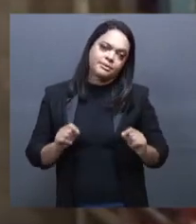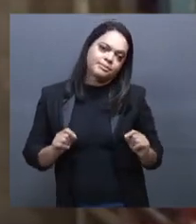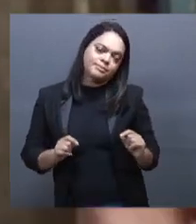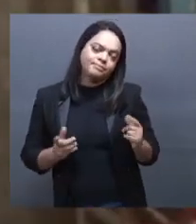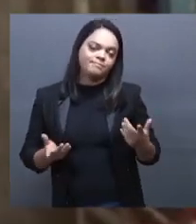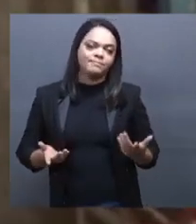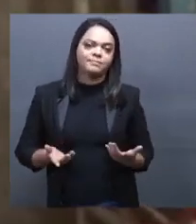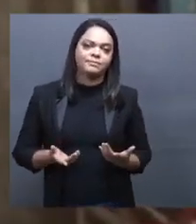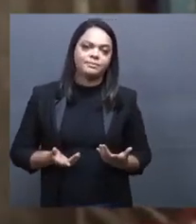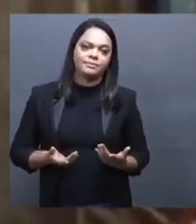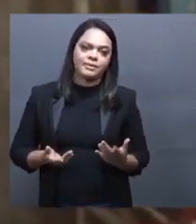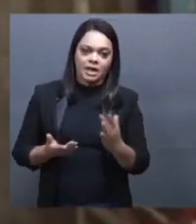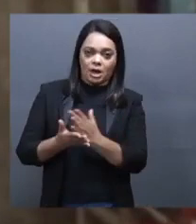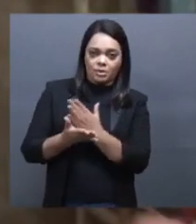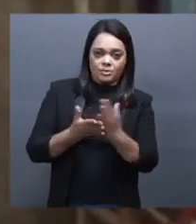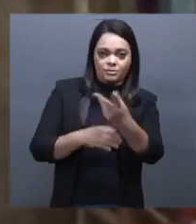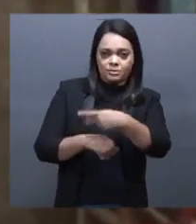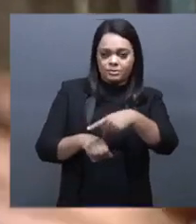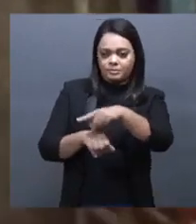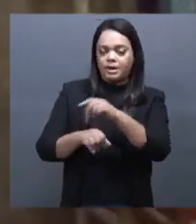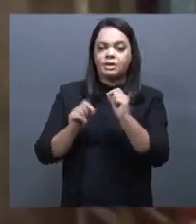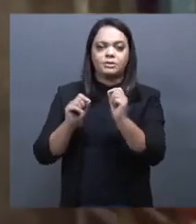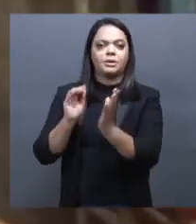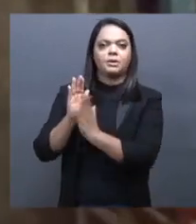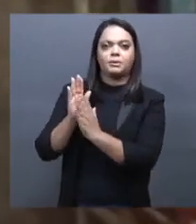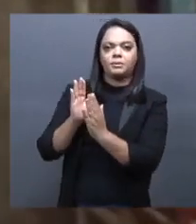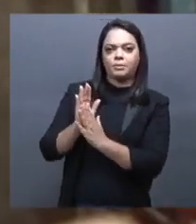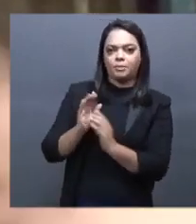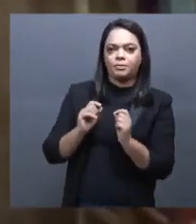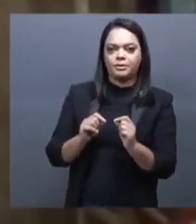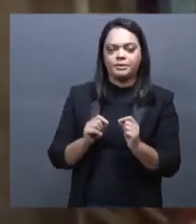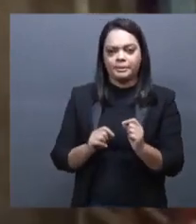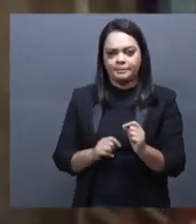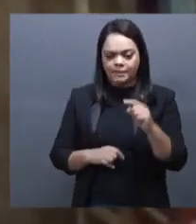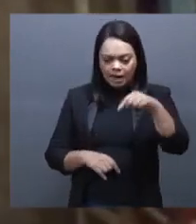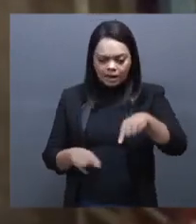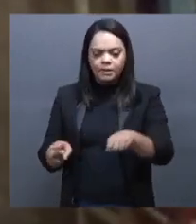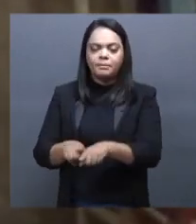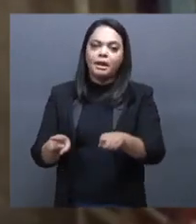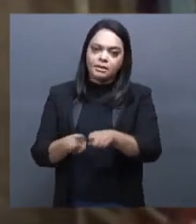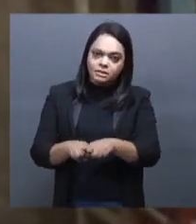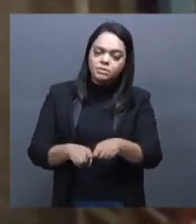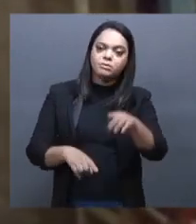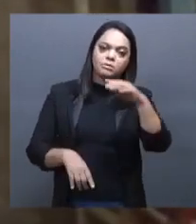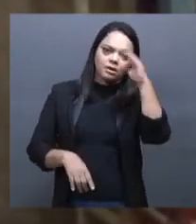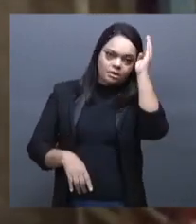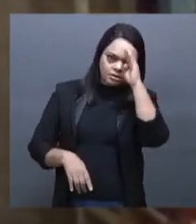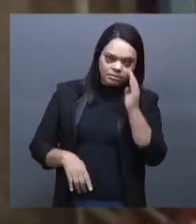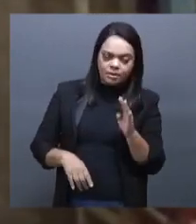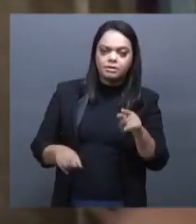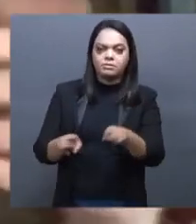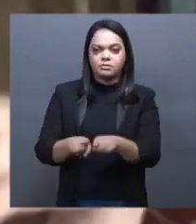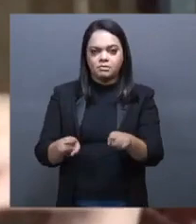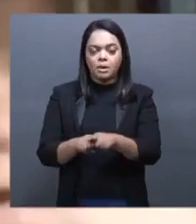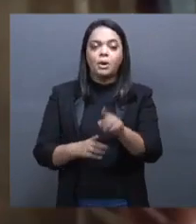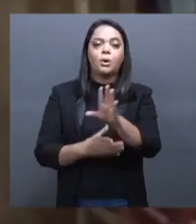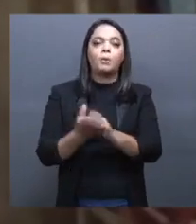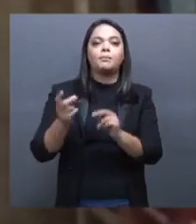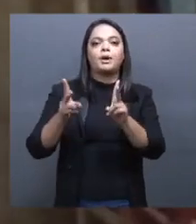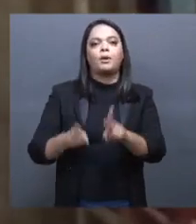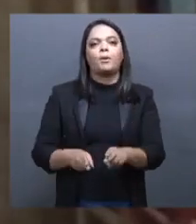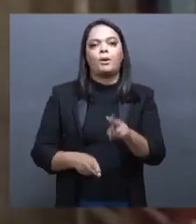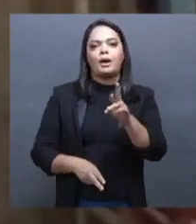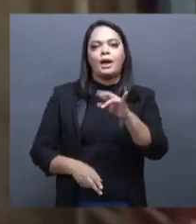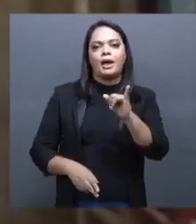que, de maneira ousada, né, vem propondo que no Brasil a gente acompanhe uma coisa que vem sendo feita no Reino Unido, que